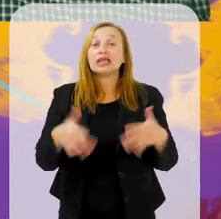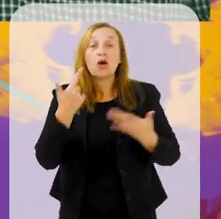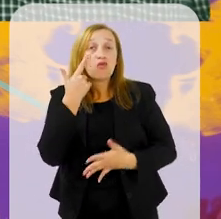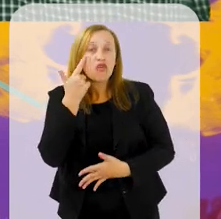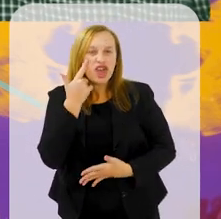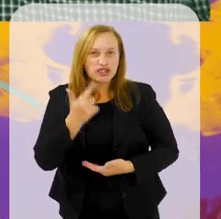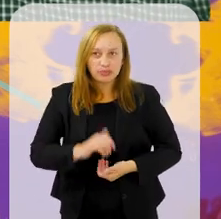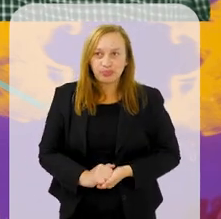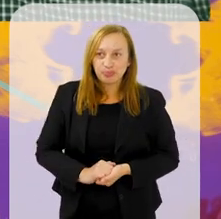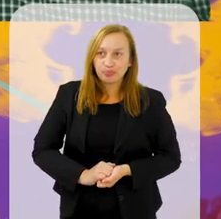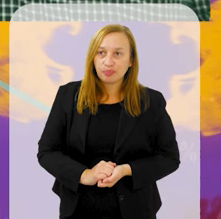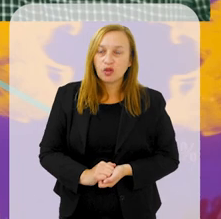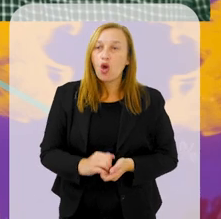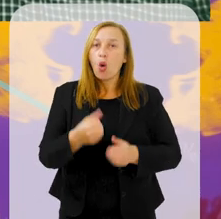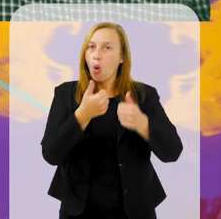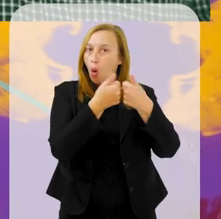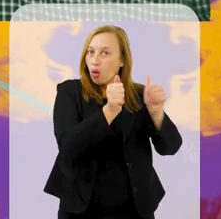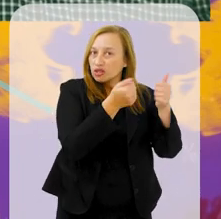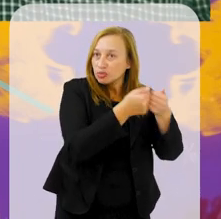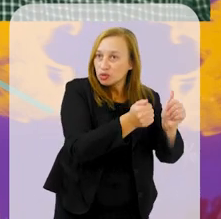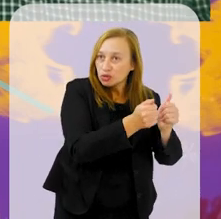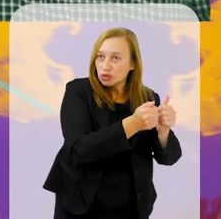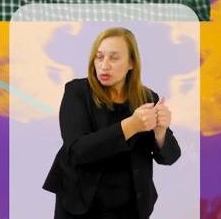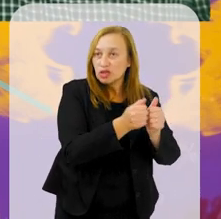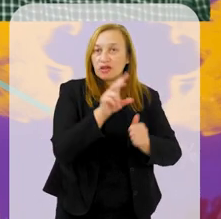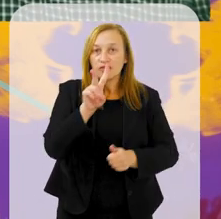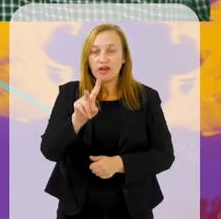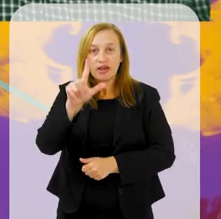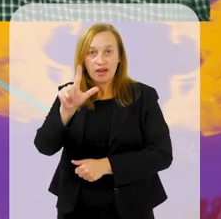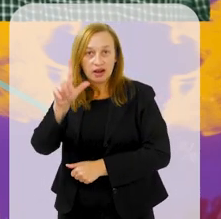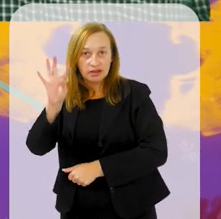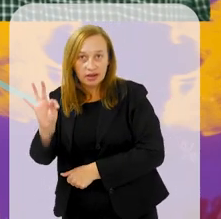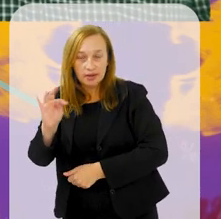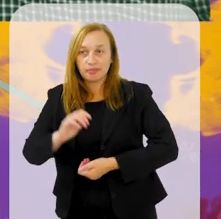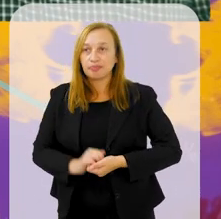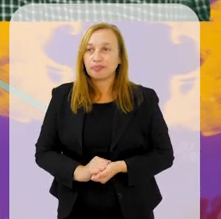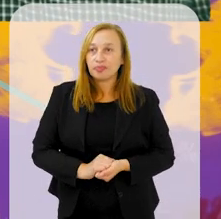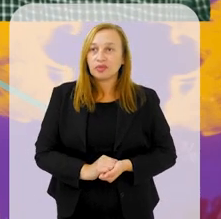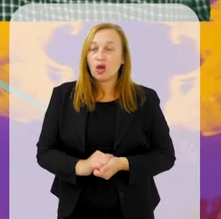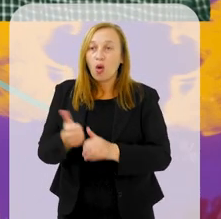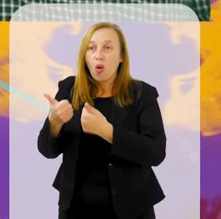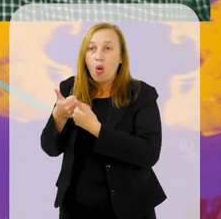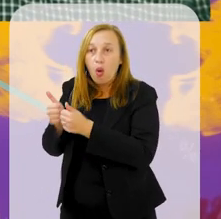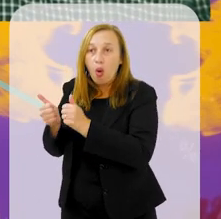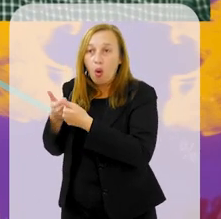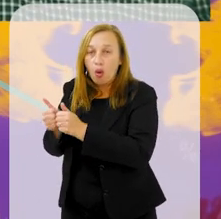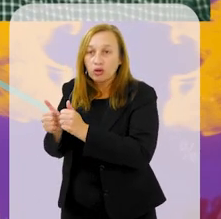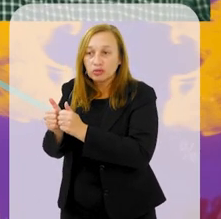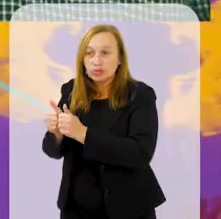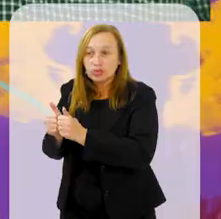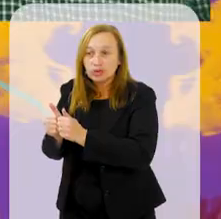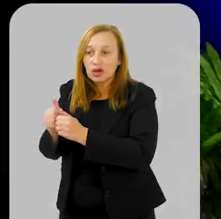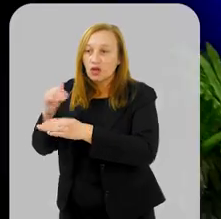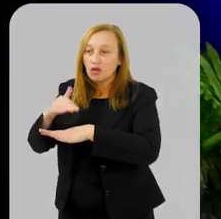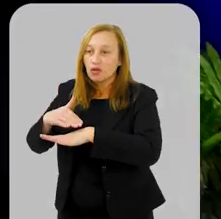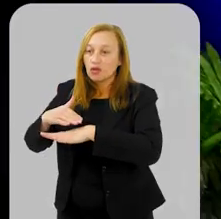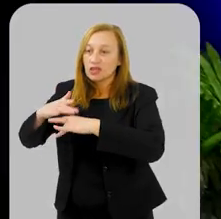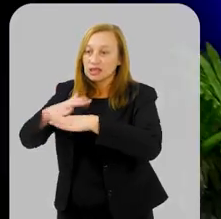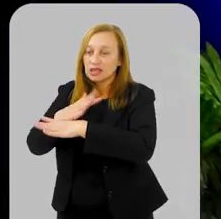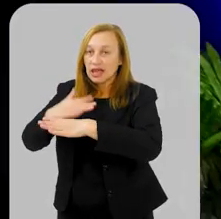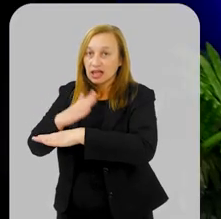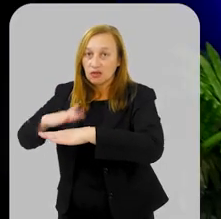rodoviário. Então, veja só, ônibus, VLT, ônibus